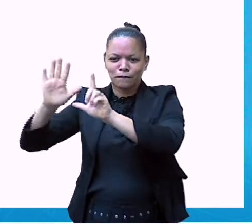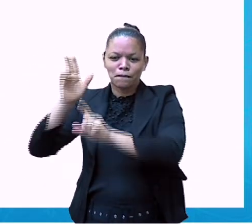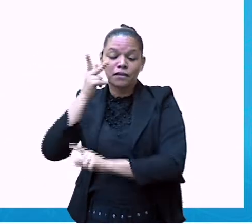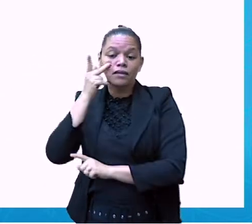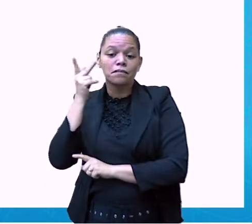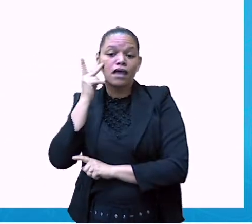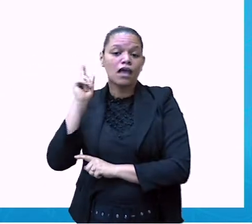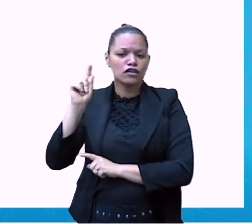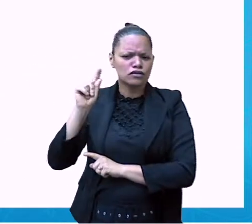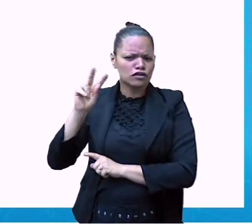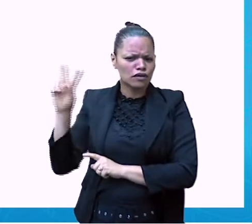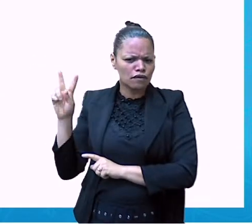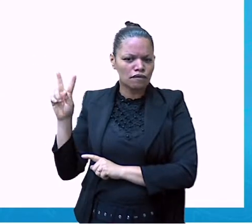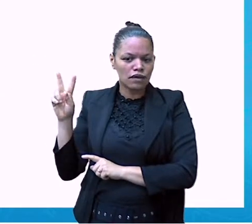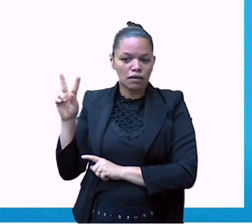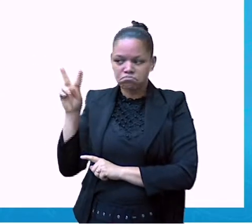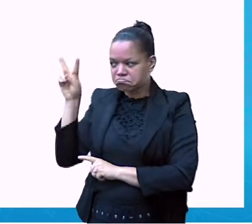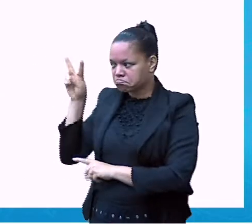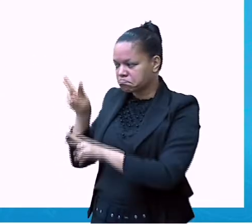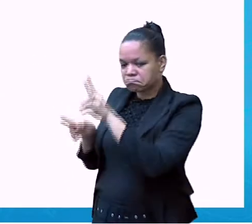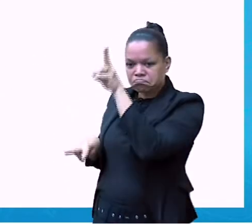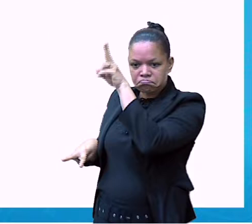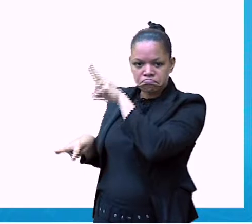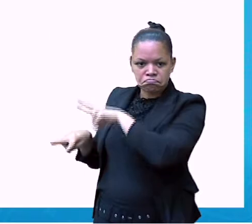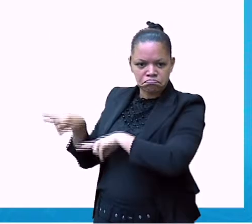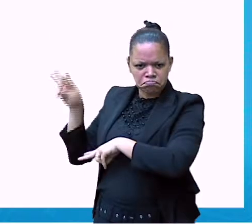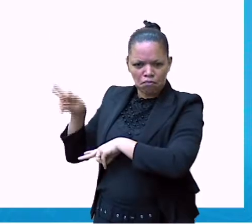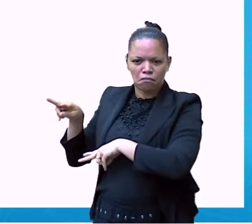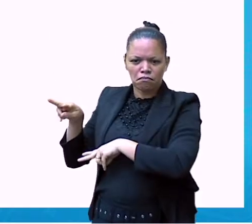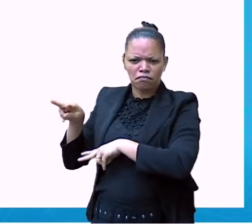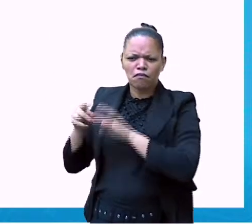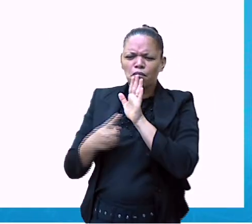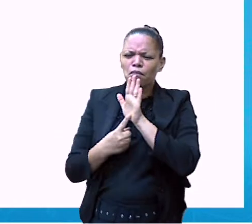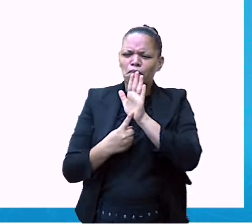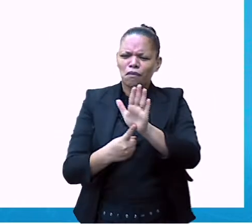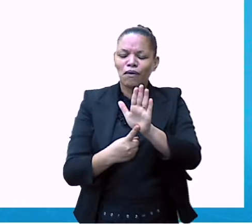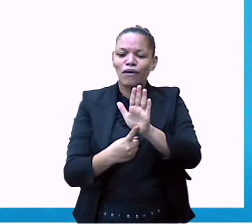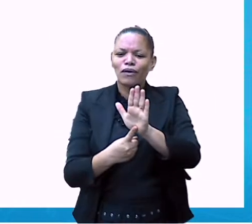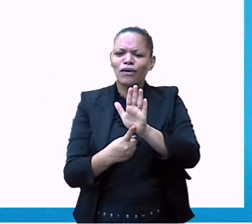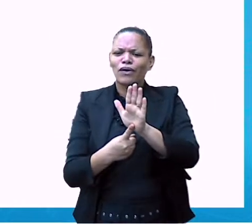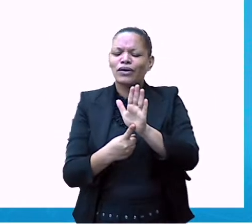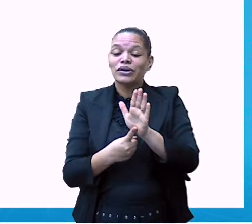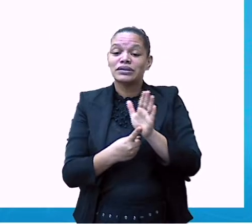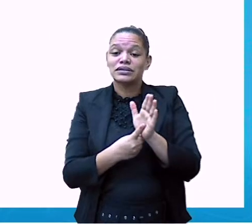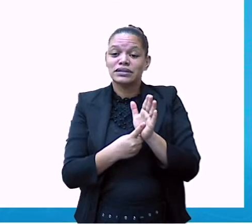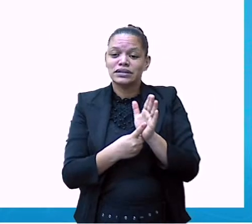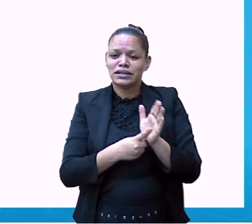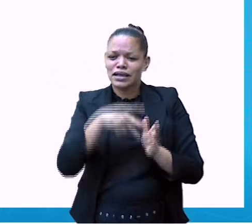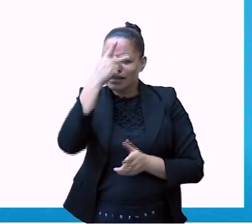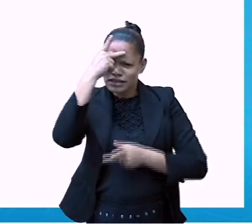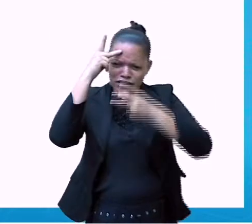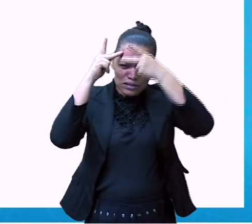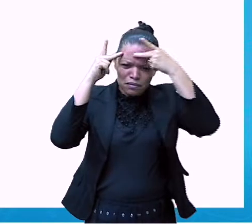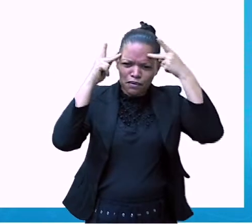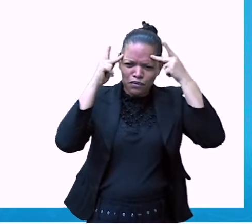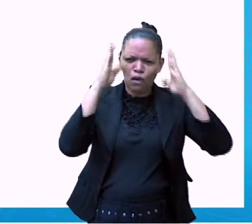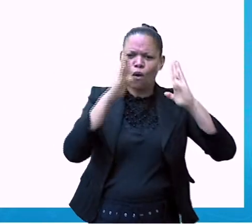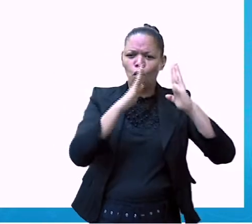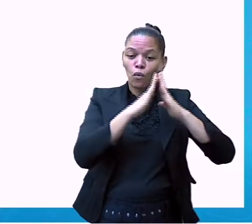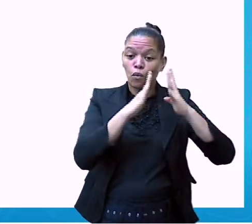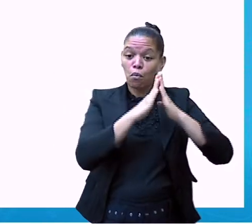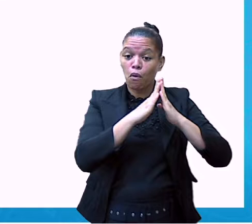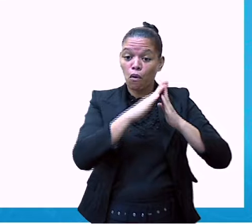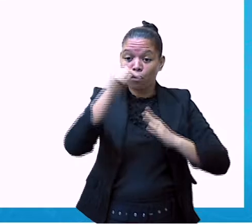smedgv.com/aluno. Vamos ver então. Quase metade dos brasileiros não se preocupa em